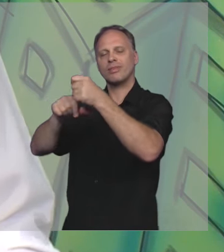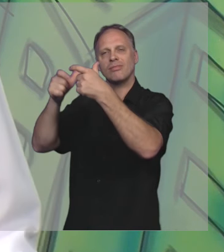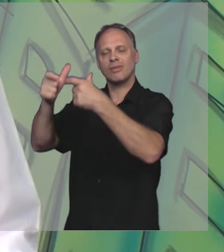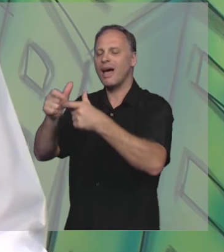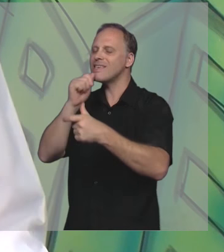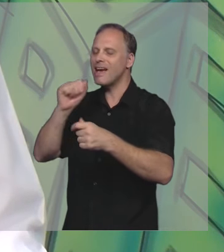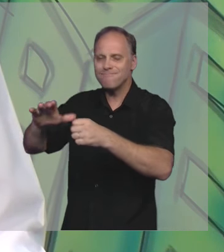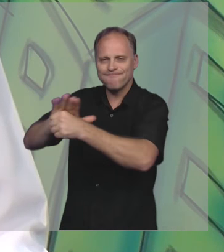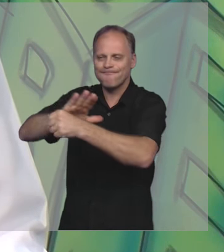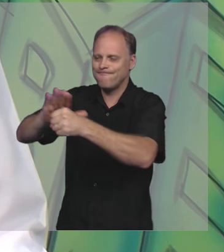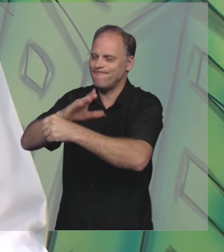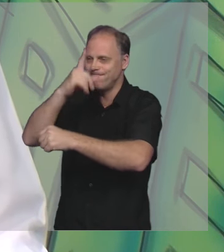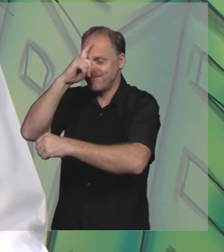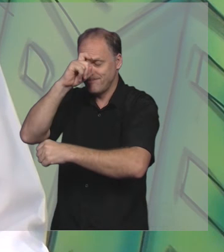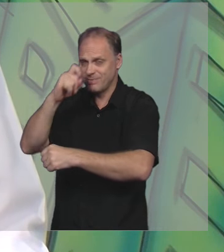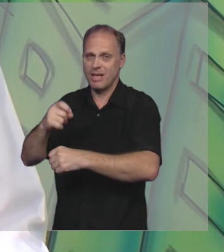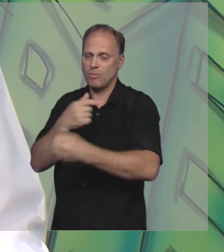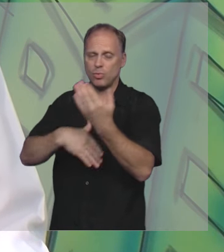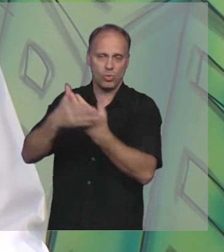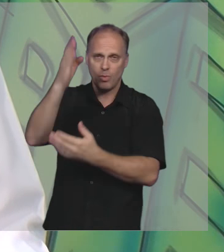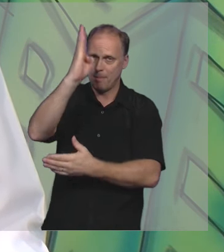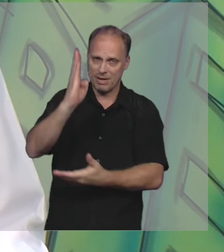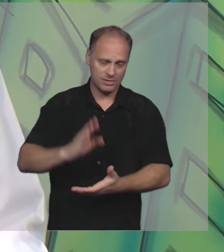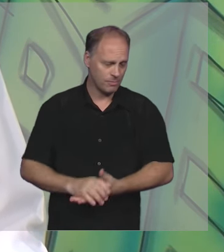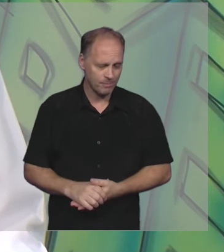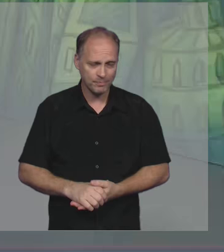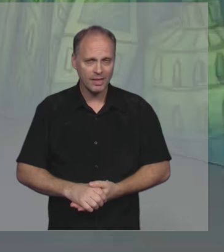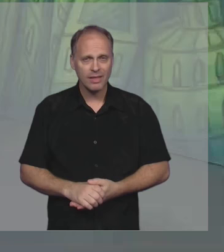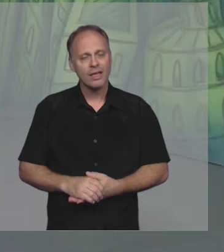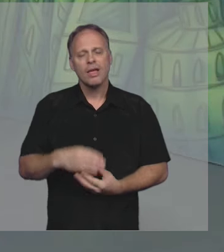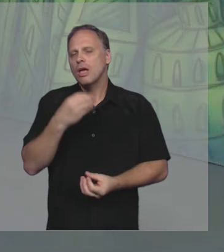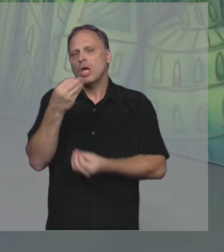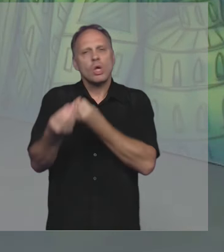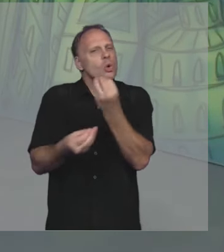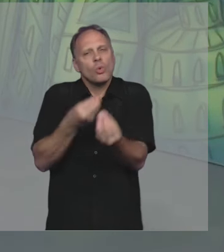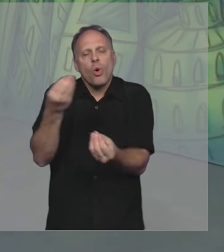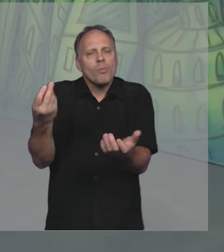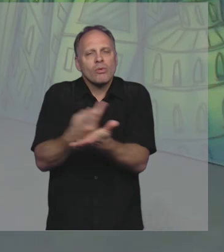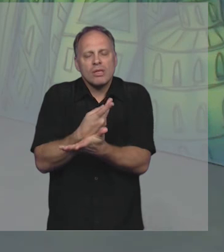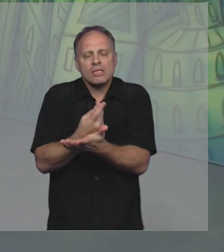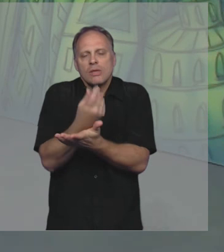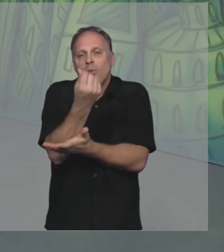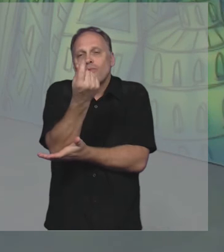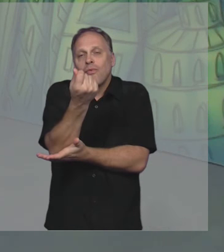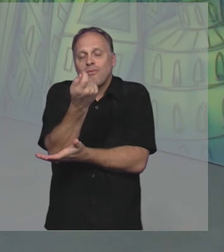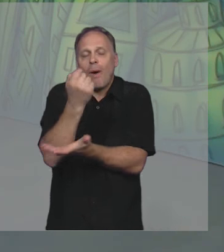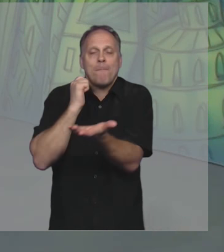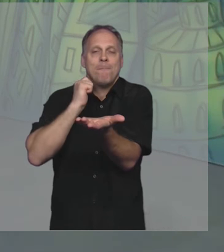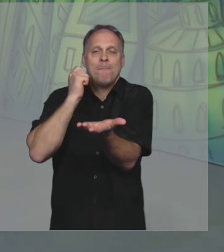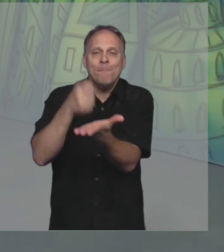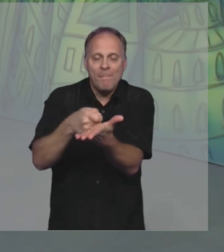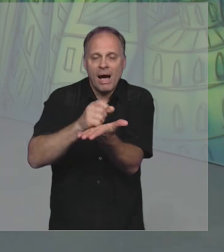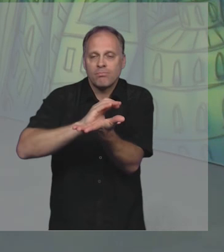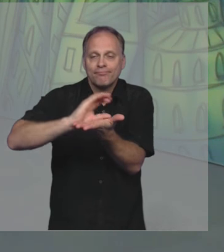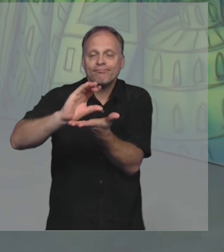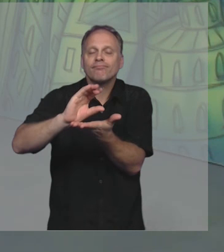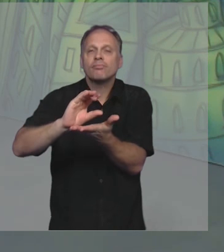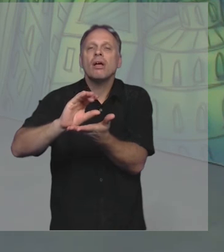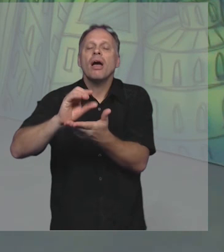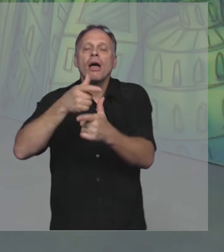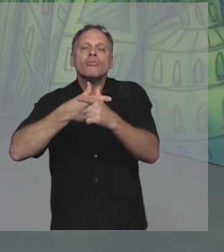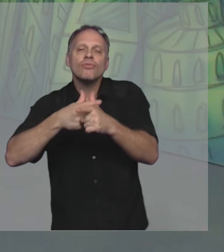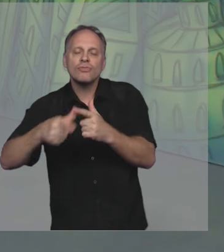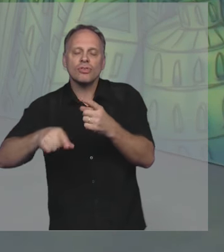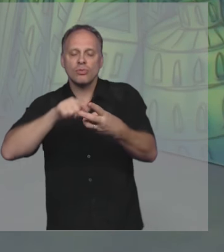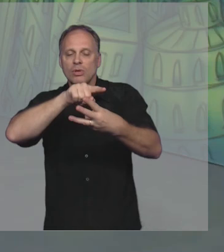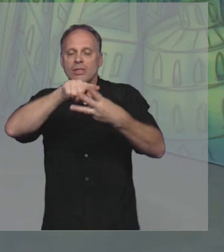alguns polos a nível de Brasil. Doutor Faga, e como é que acontece o custeio, né, do SUS? Sei que é